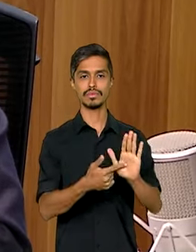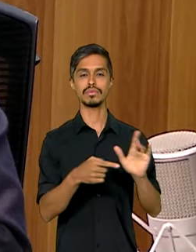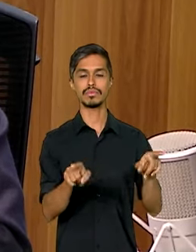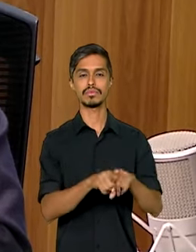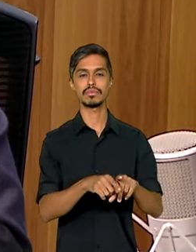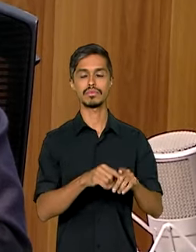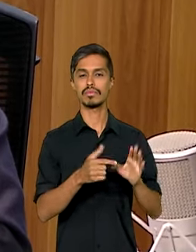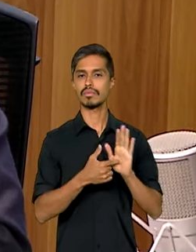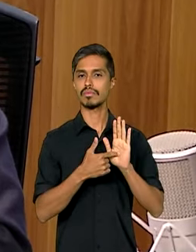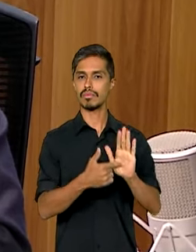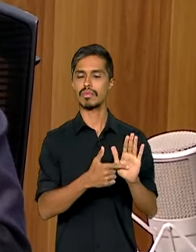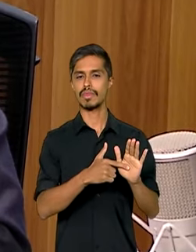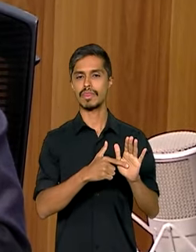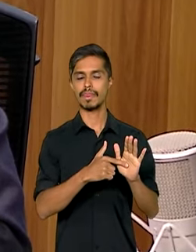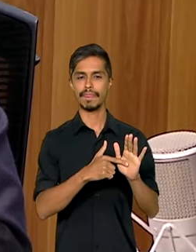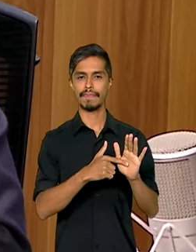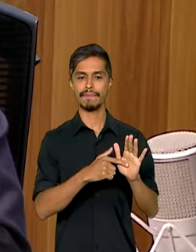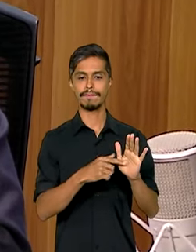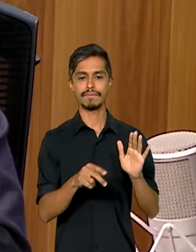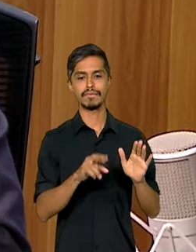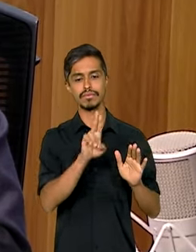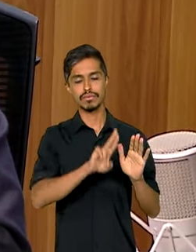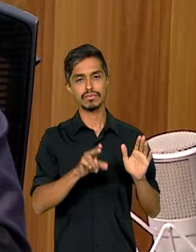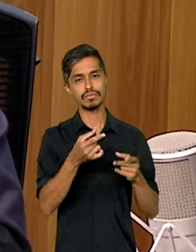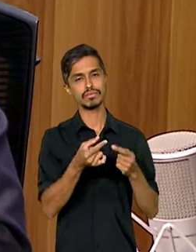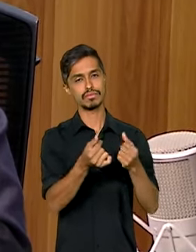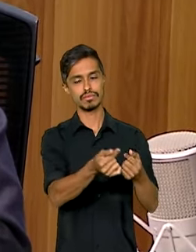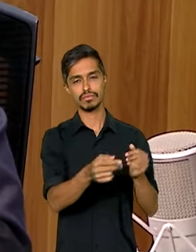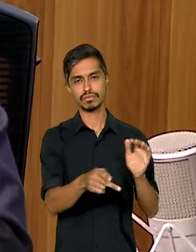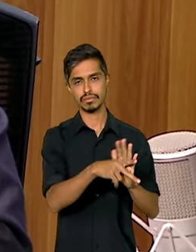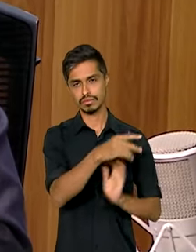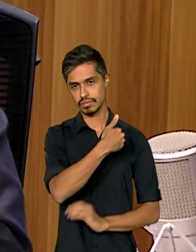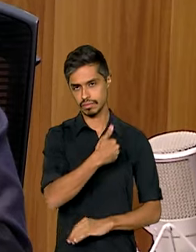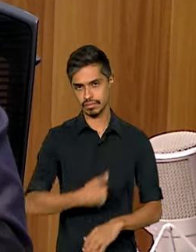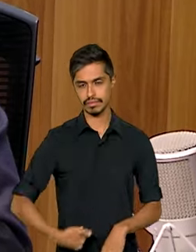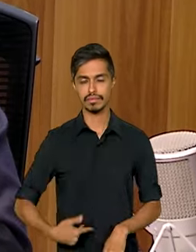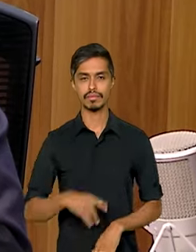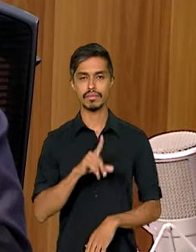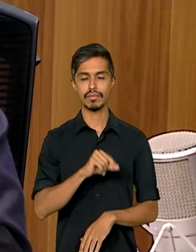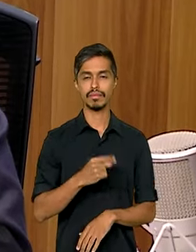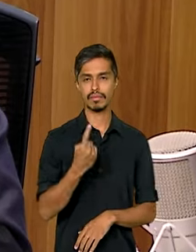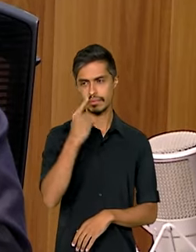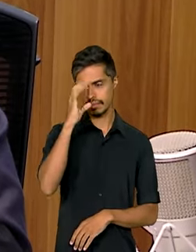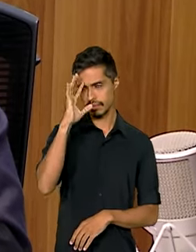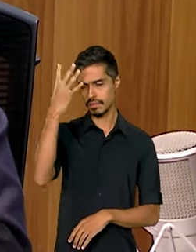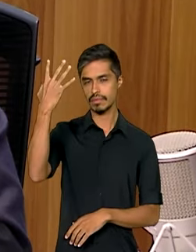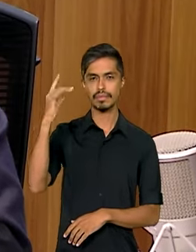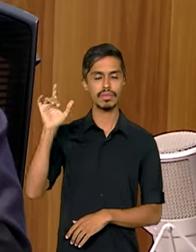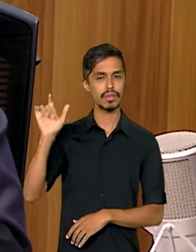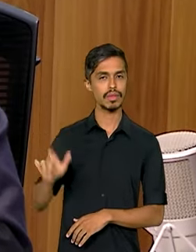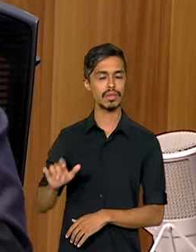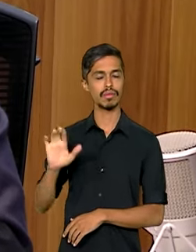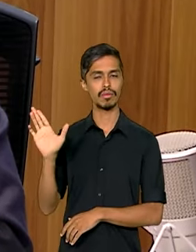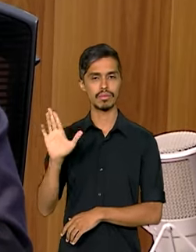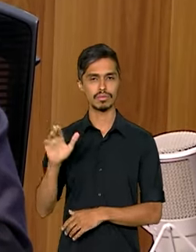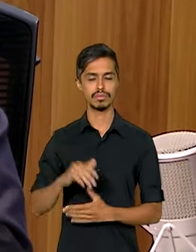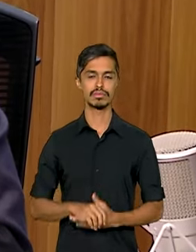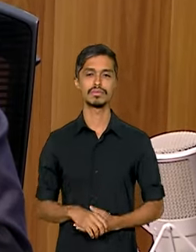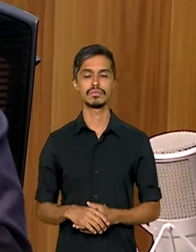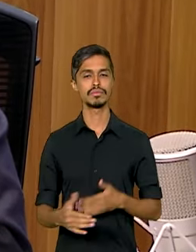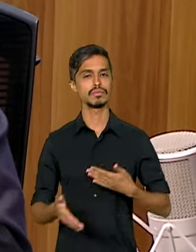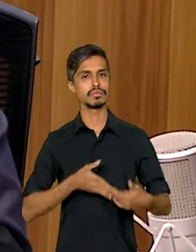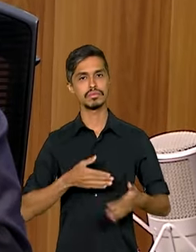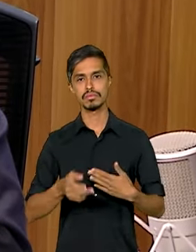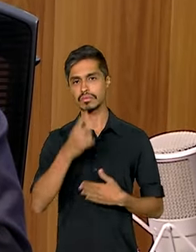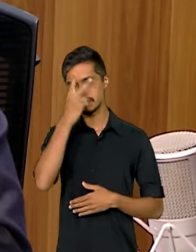prestação de contas do uso do dinheiro público foi uma determinação do presidente Lula qualquer